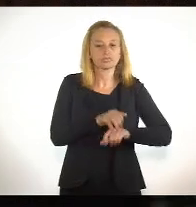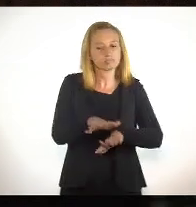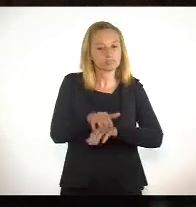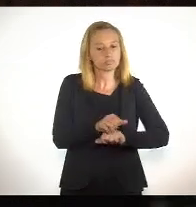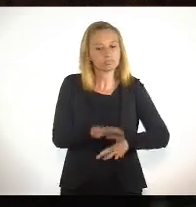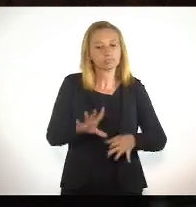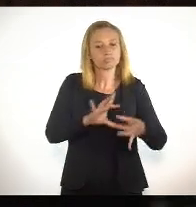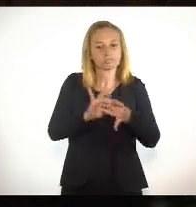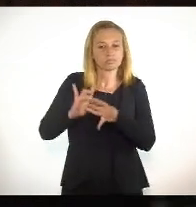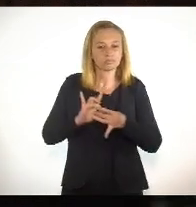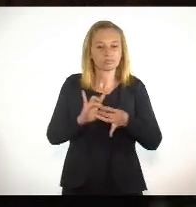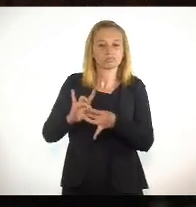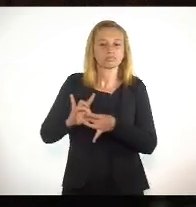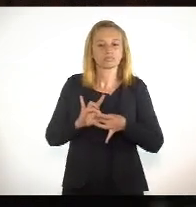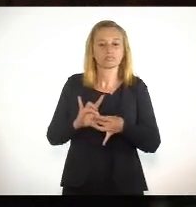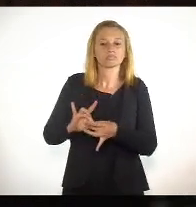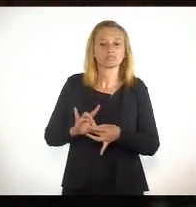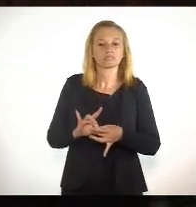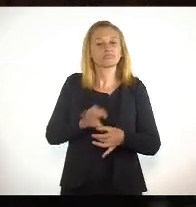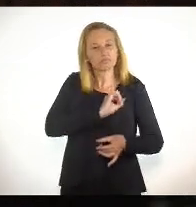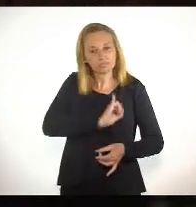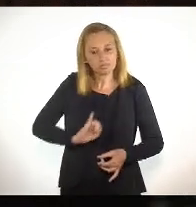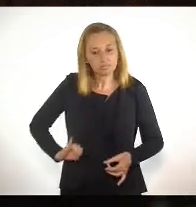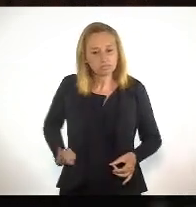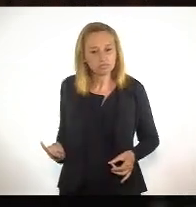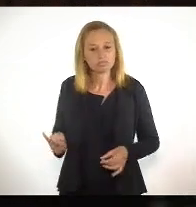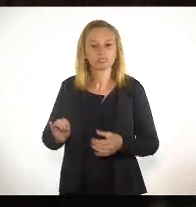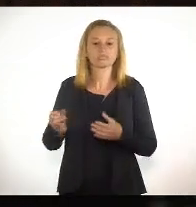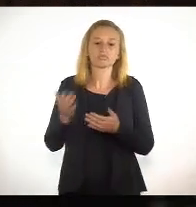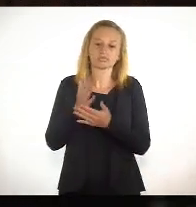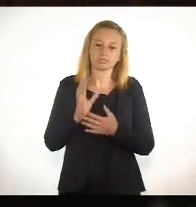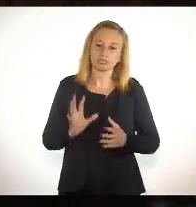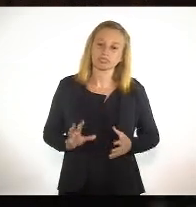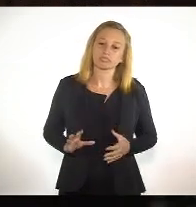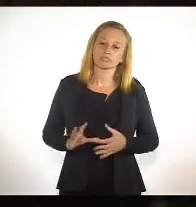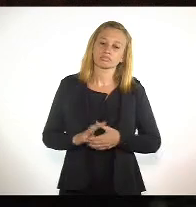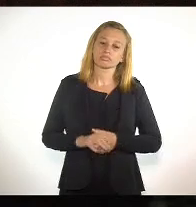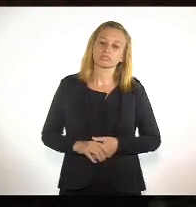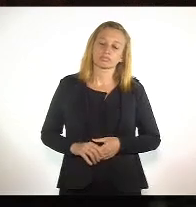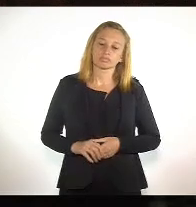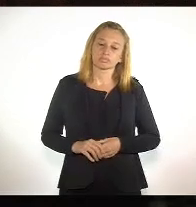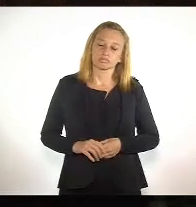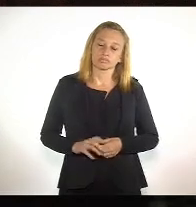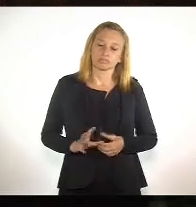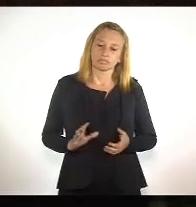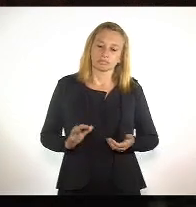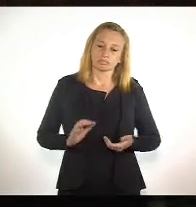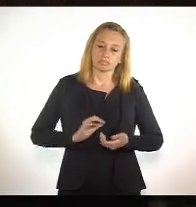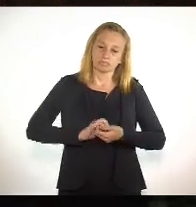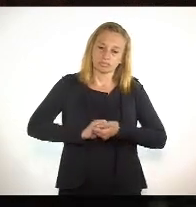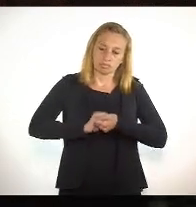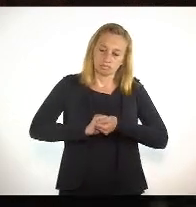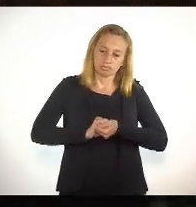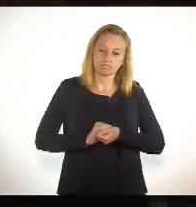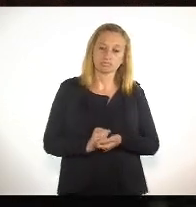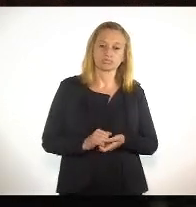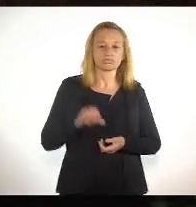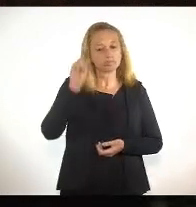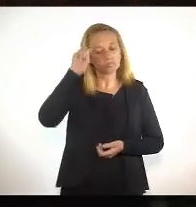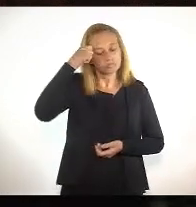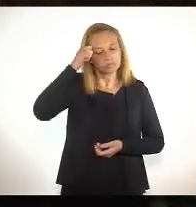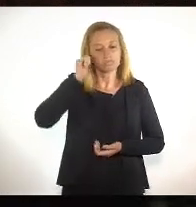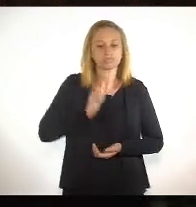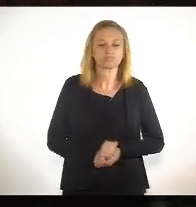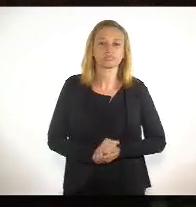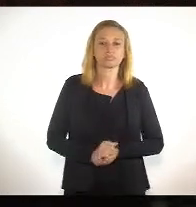da União, ainda lá no Império, abraçava os negros e, desta forma, os